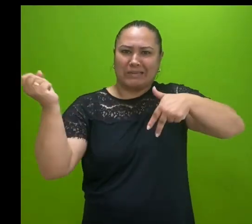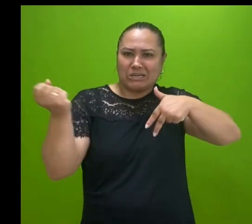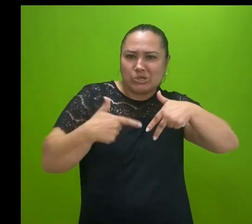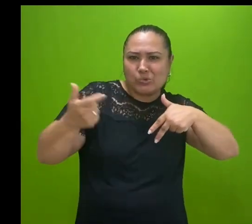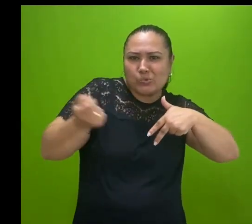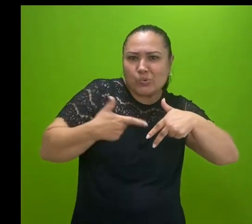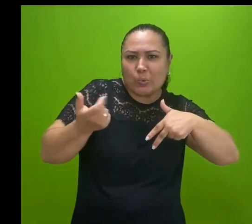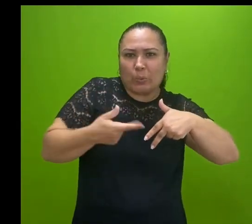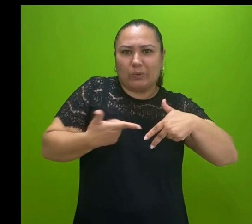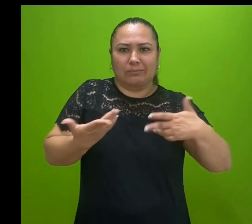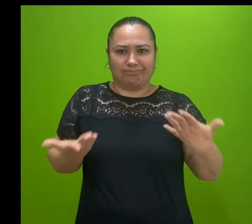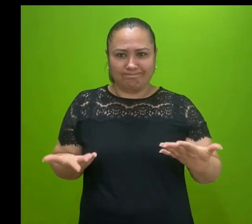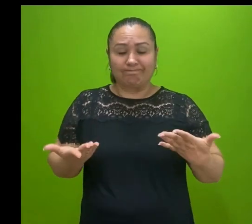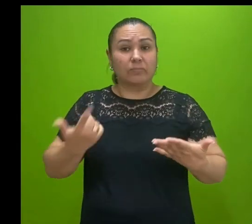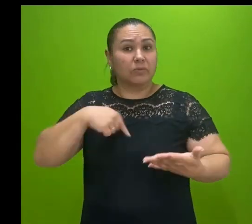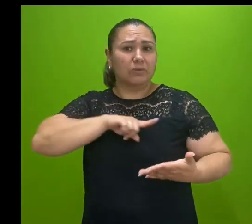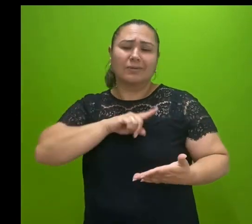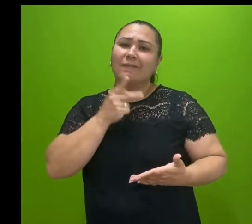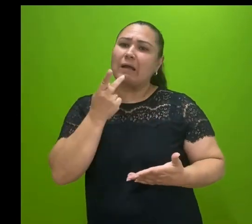equiparação